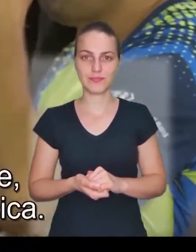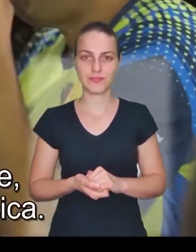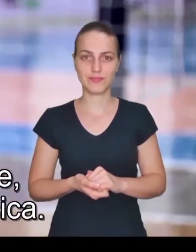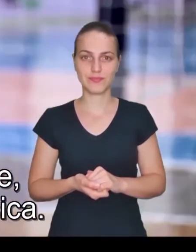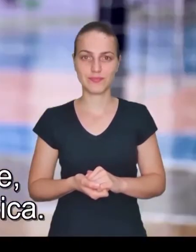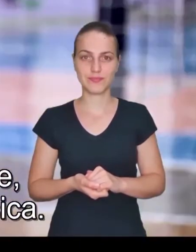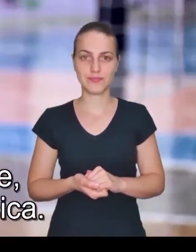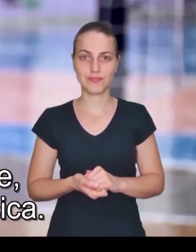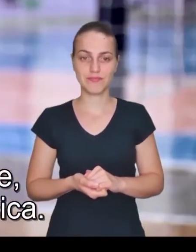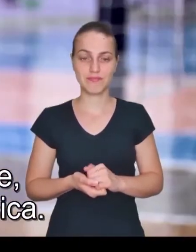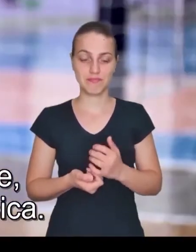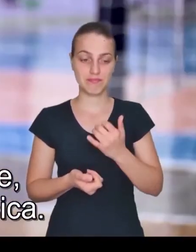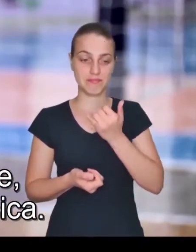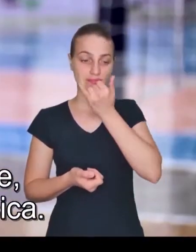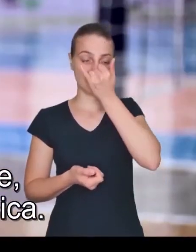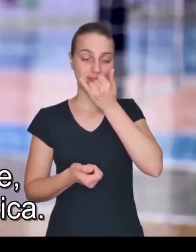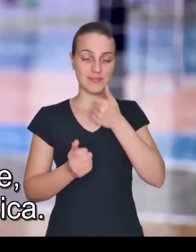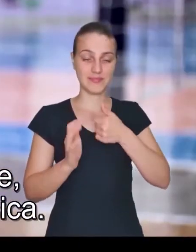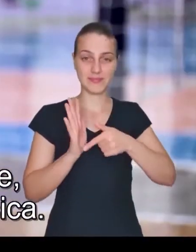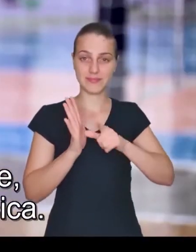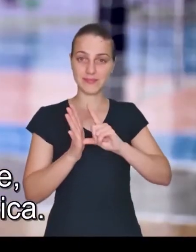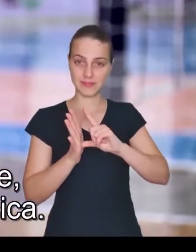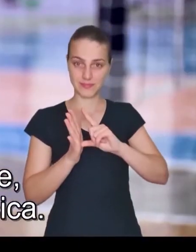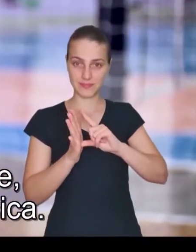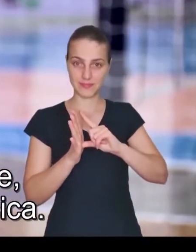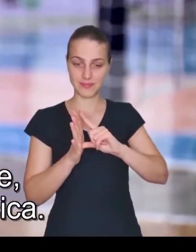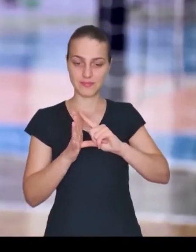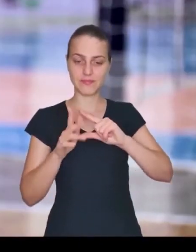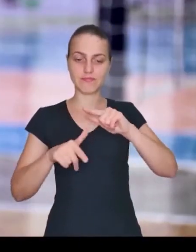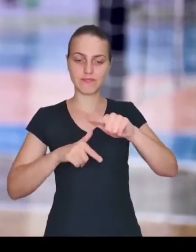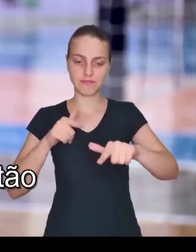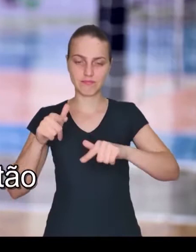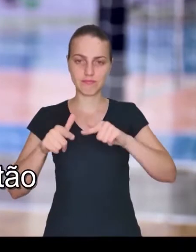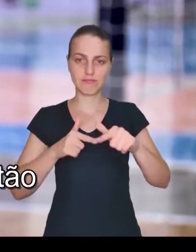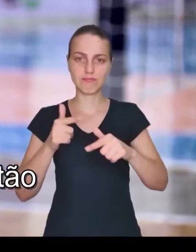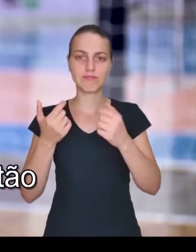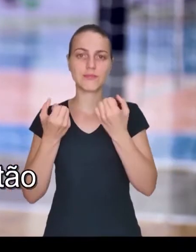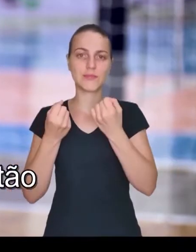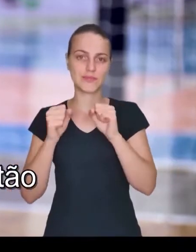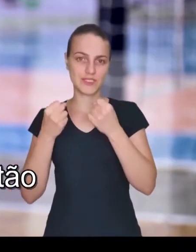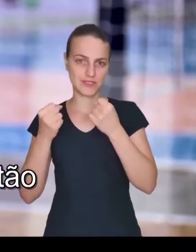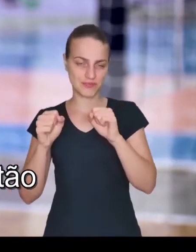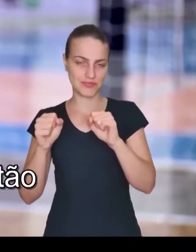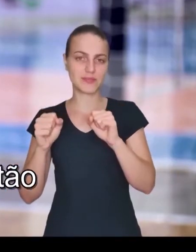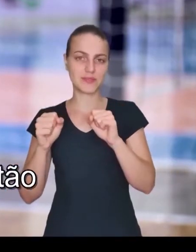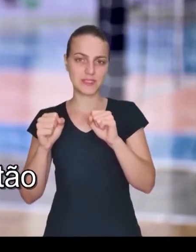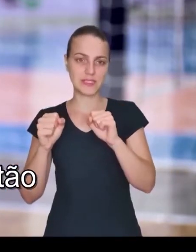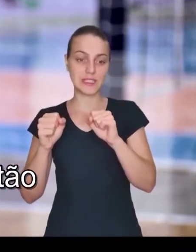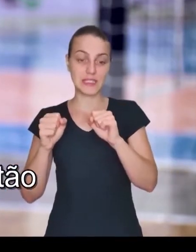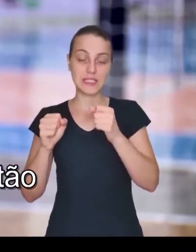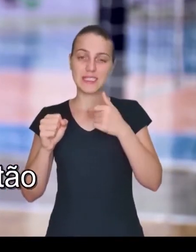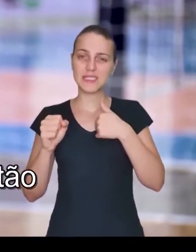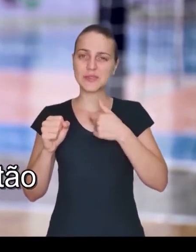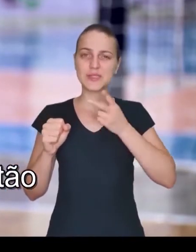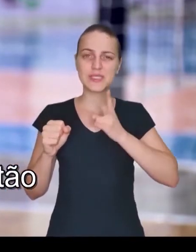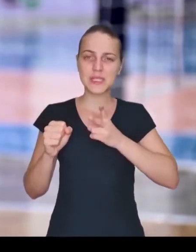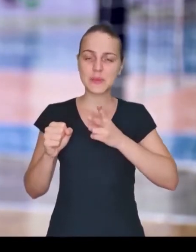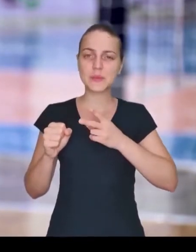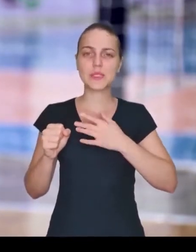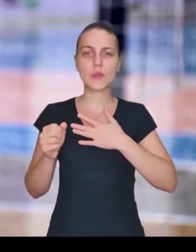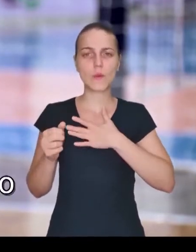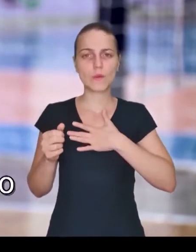Leandro. Antes de eu sofrer o meu acidente, eu já trabalhava com educação física. E sempre gostei muito dessa questão de esportes adaptados,